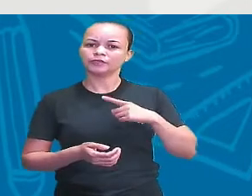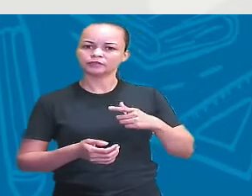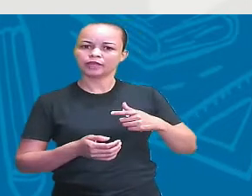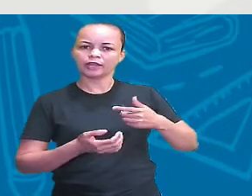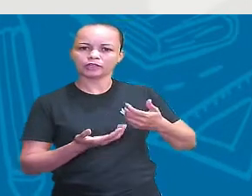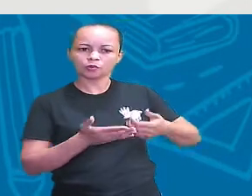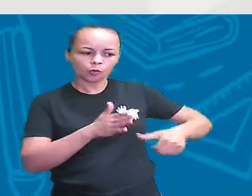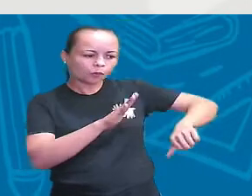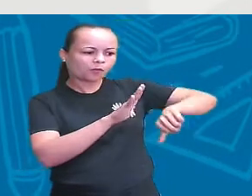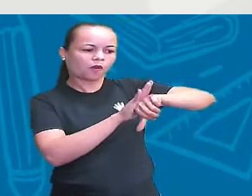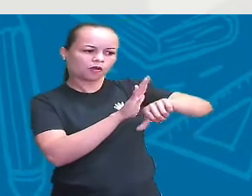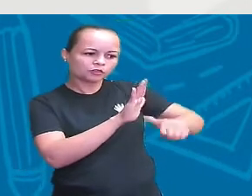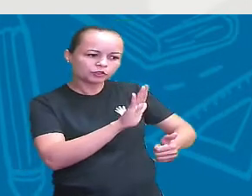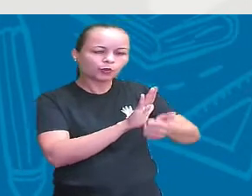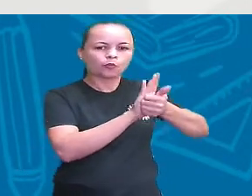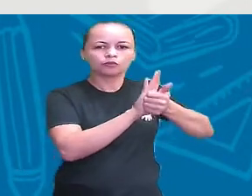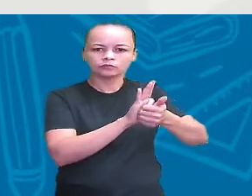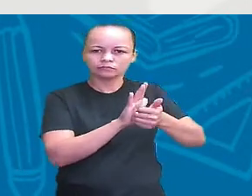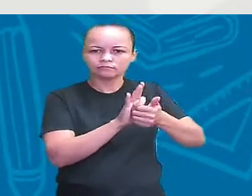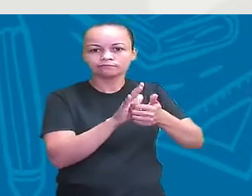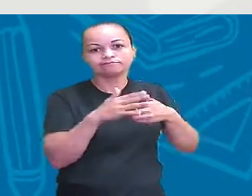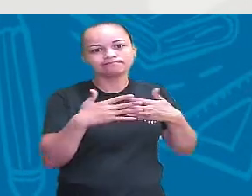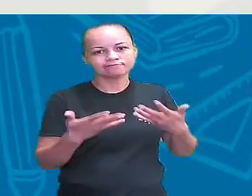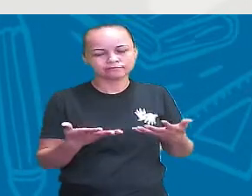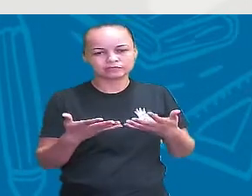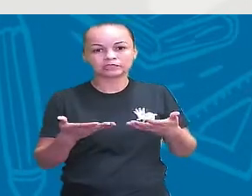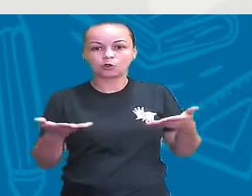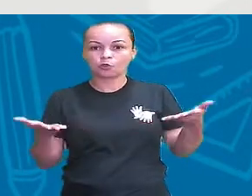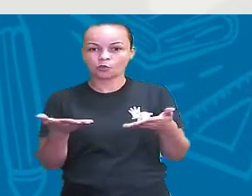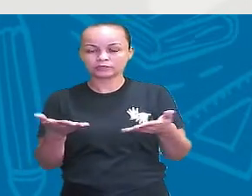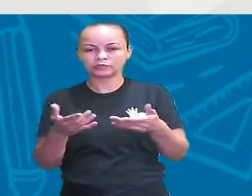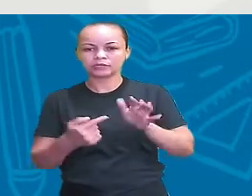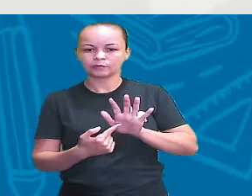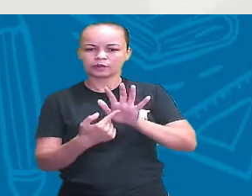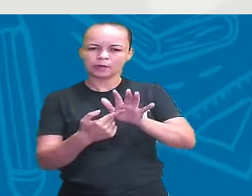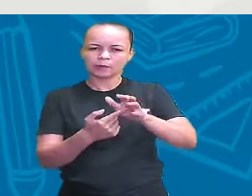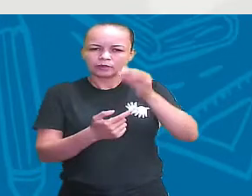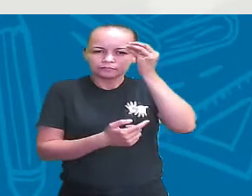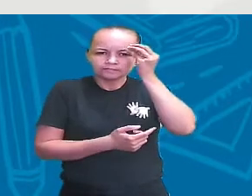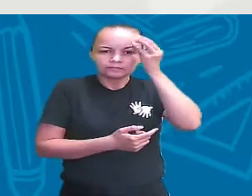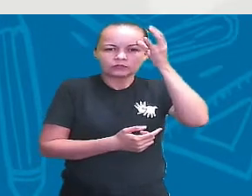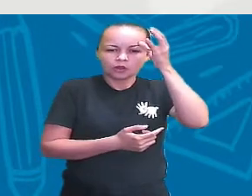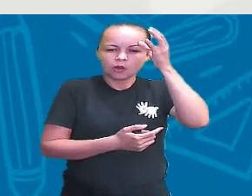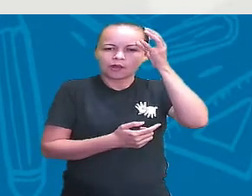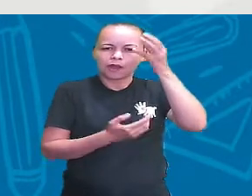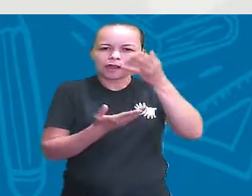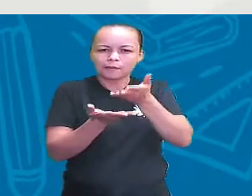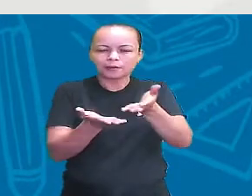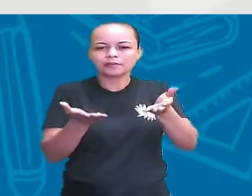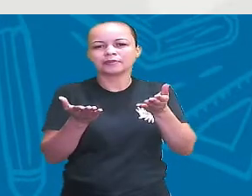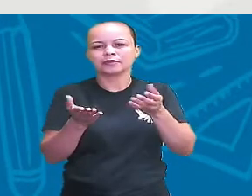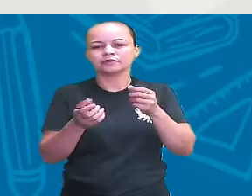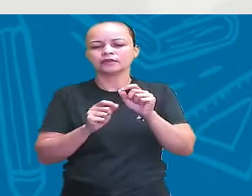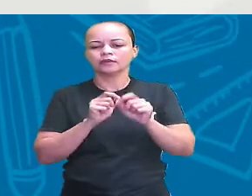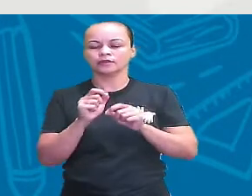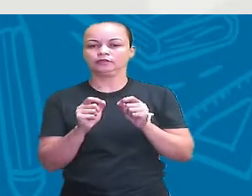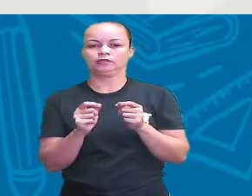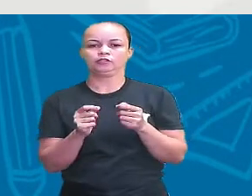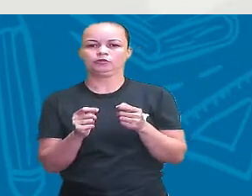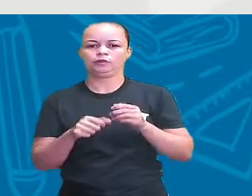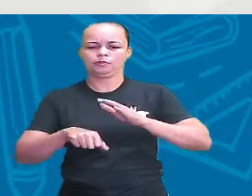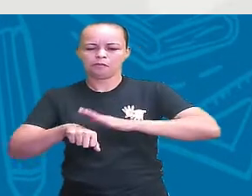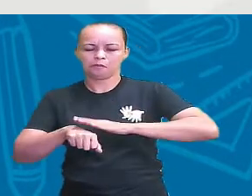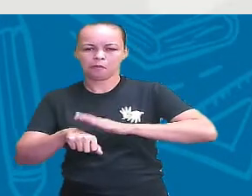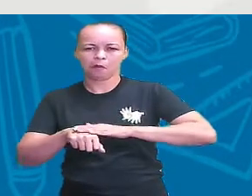seus contras. Então, a gente está aqui justamente para abrir tua mente. Que todo movimento, por mais negativo que ele possa, no primeiro